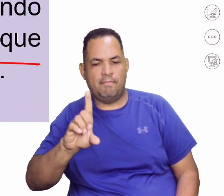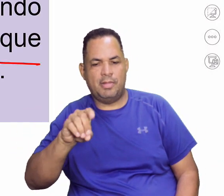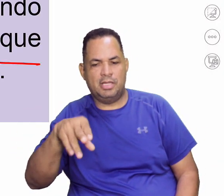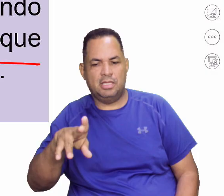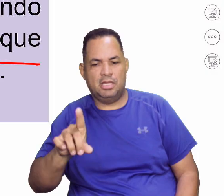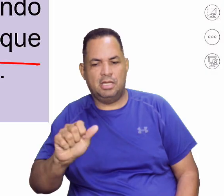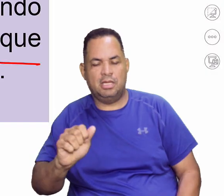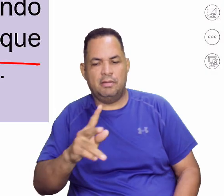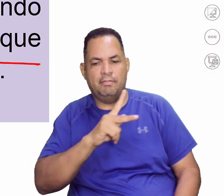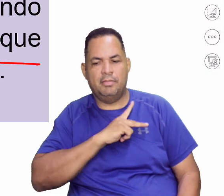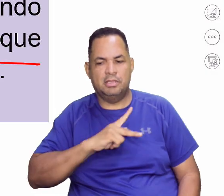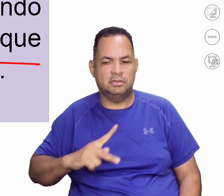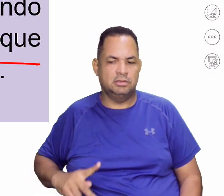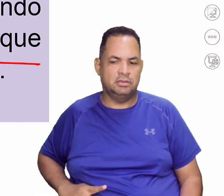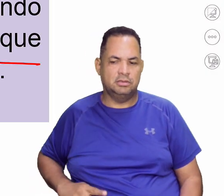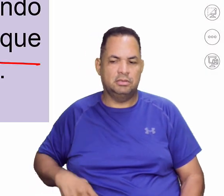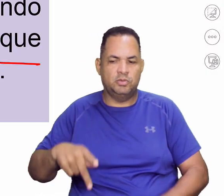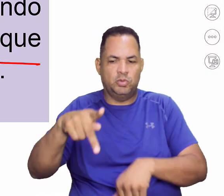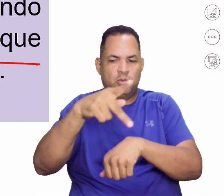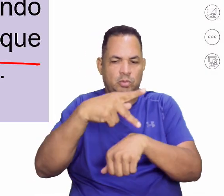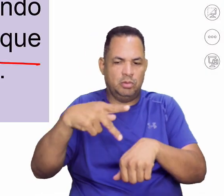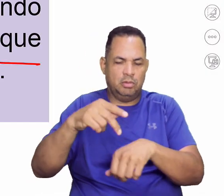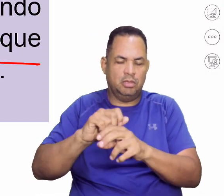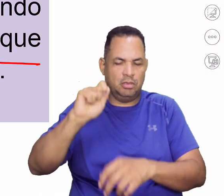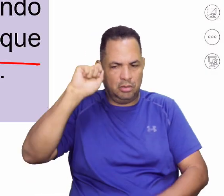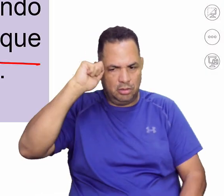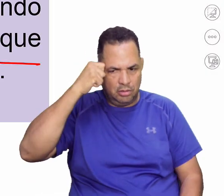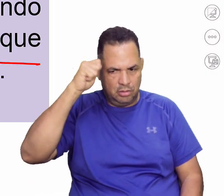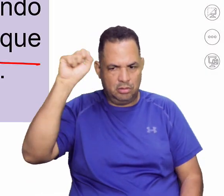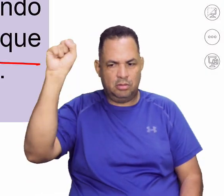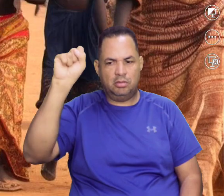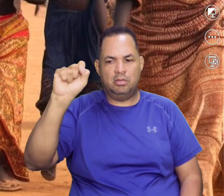Nelson Mandela à presidência da República.